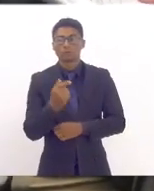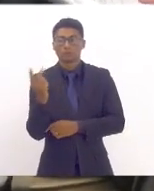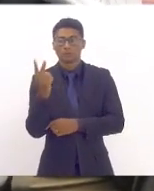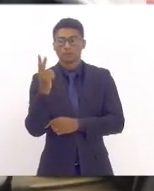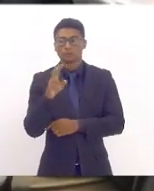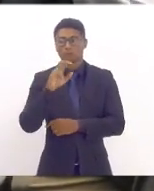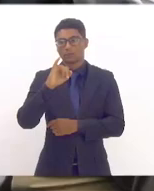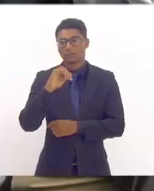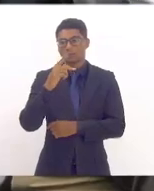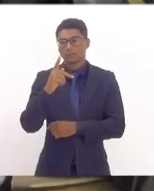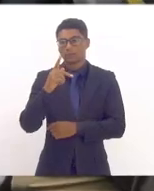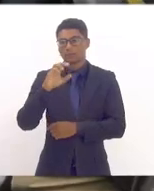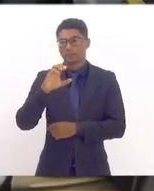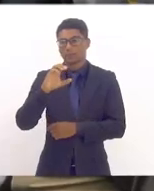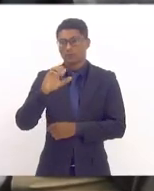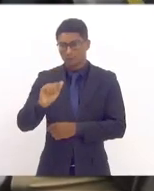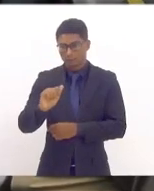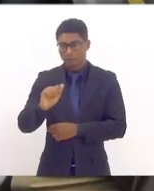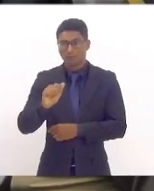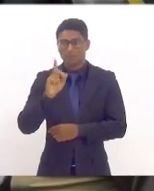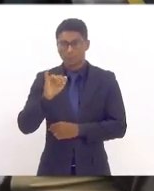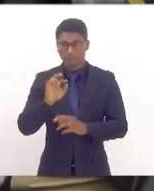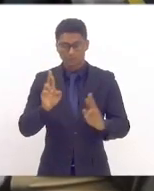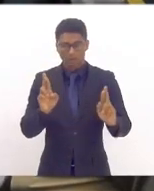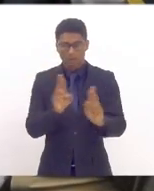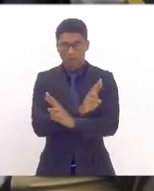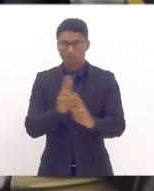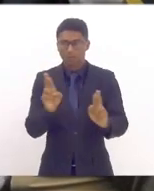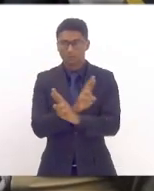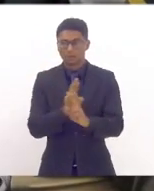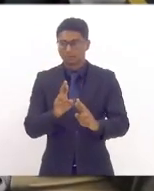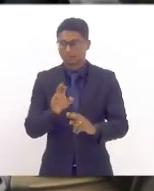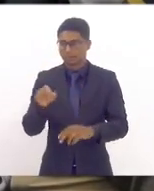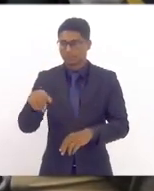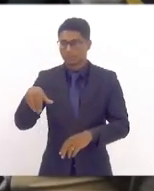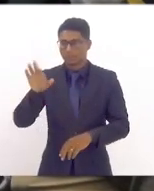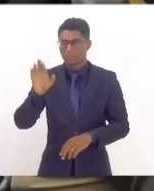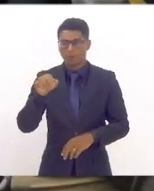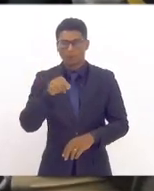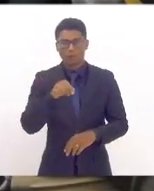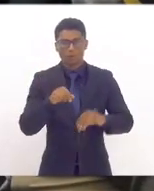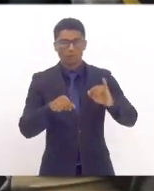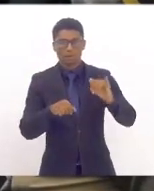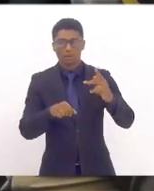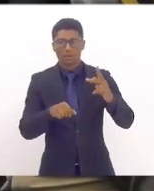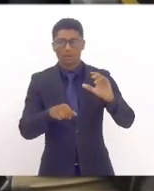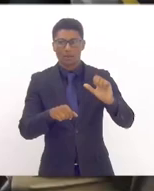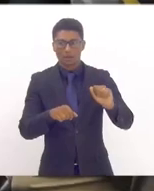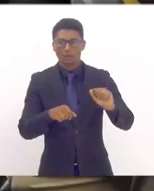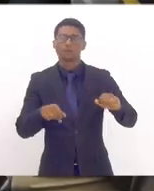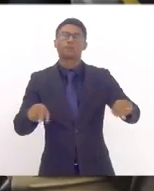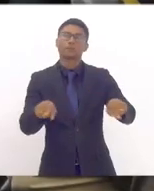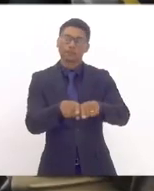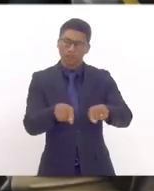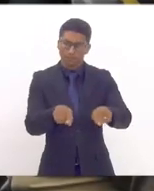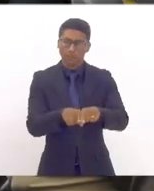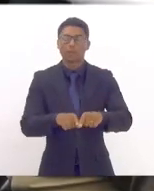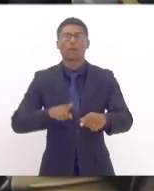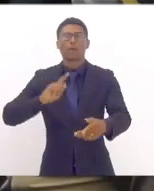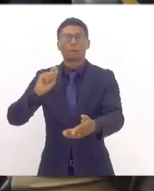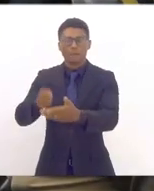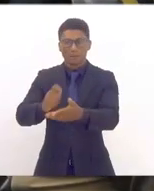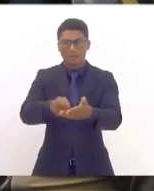IPCA se a relação das duas fosse maior do que o IPCA também Se recomporia